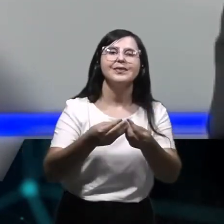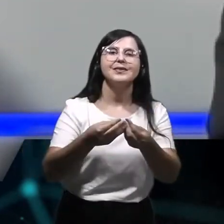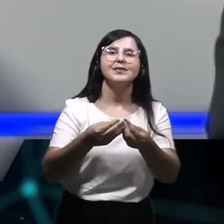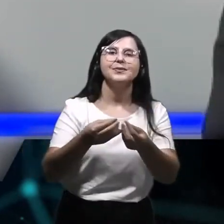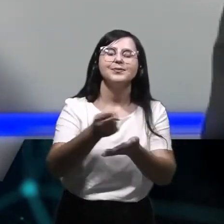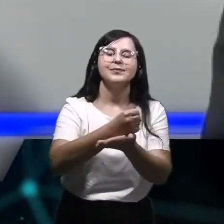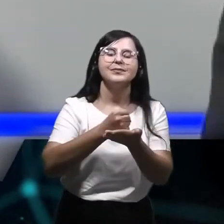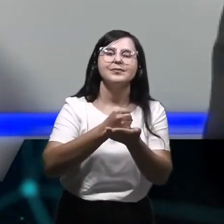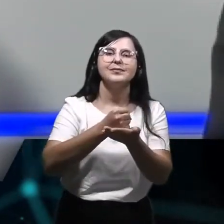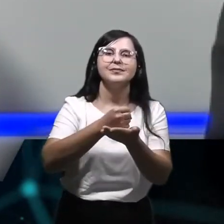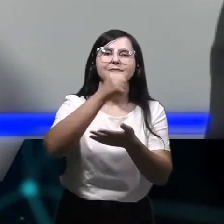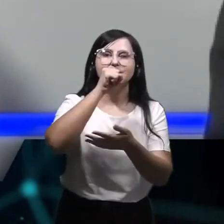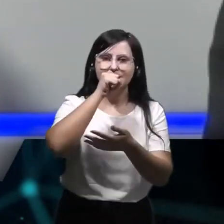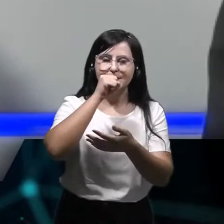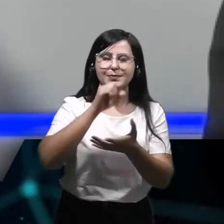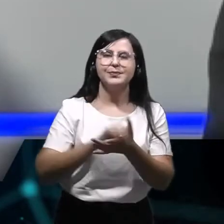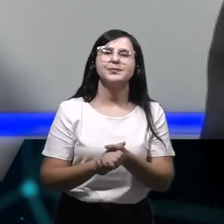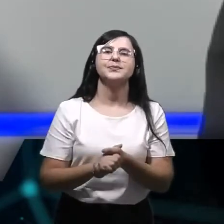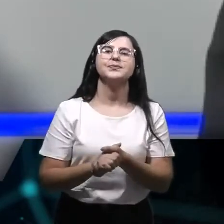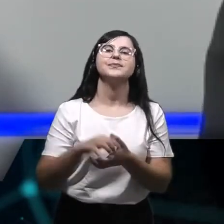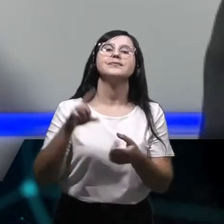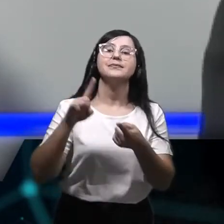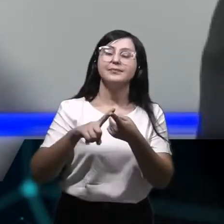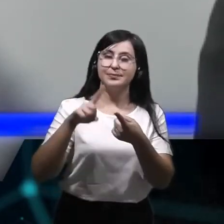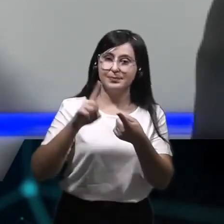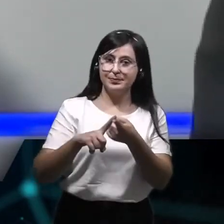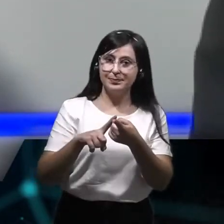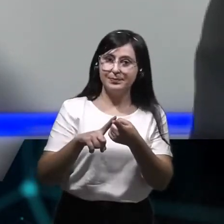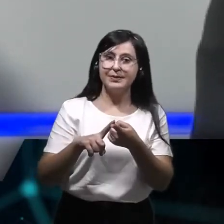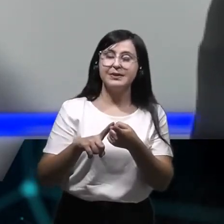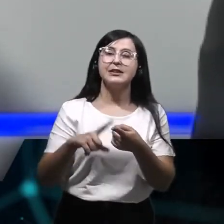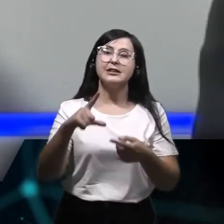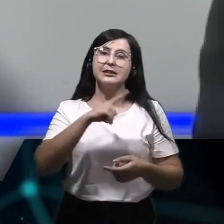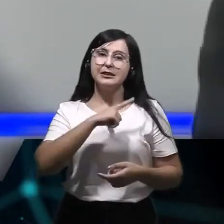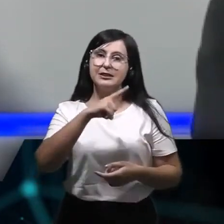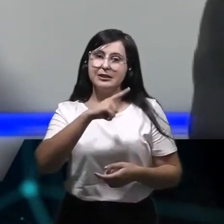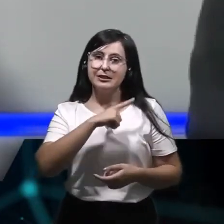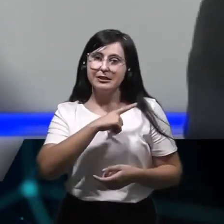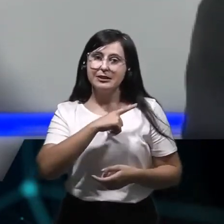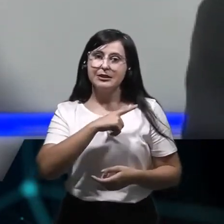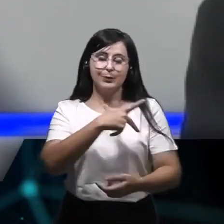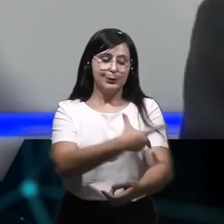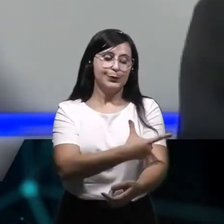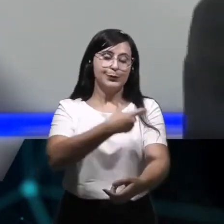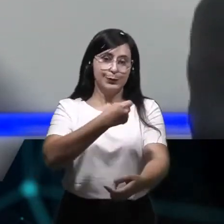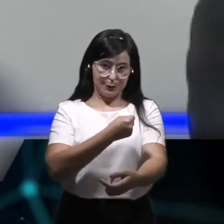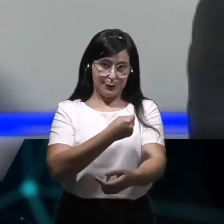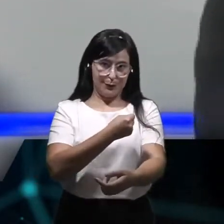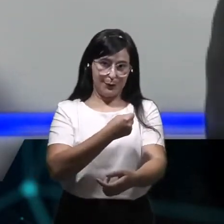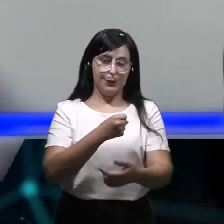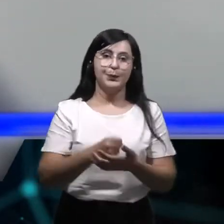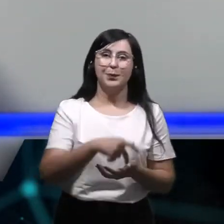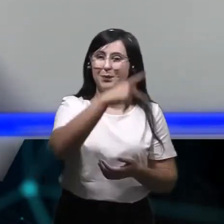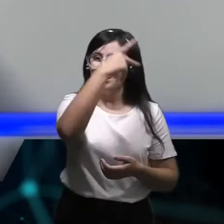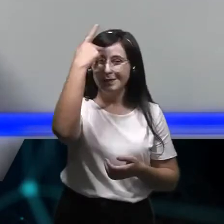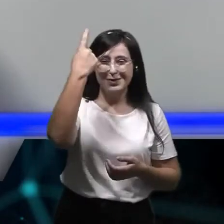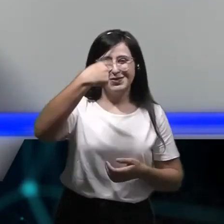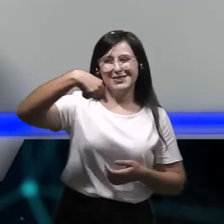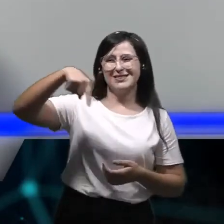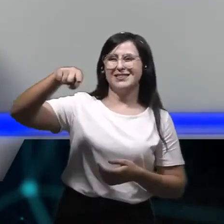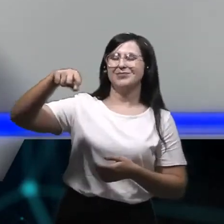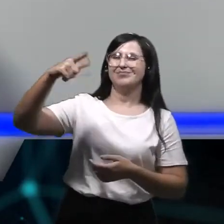tem. Vamos fazer com que os laboratórios funcionem com os exames, o pessoal não saia daqui fazer exame